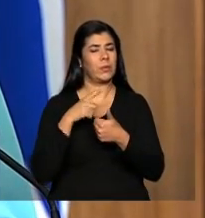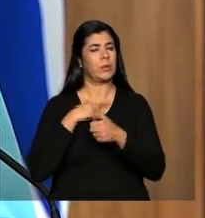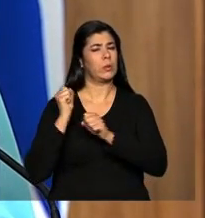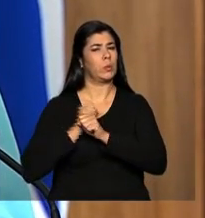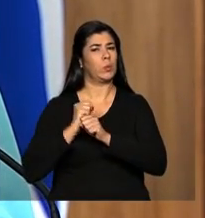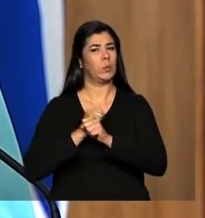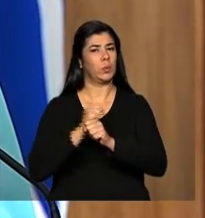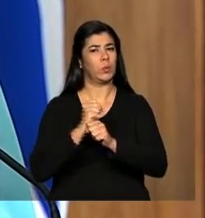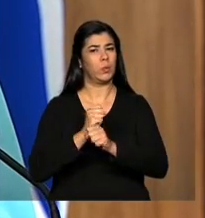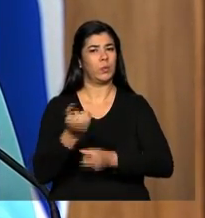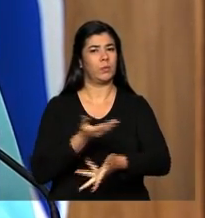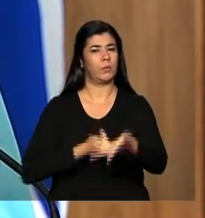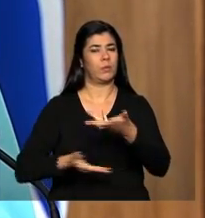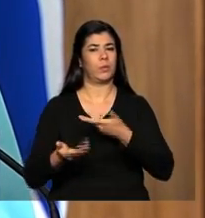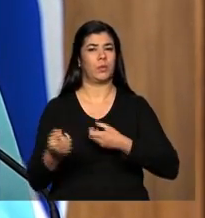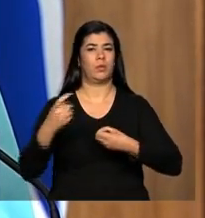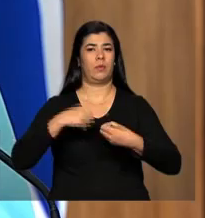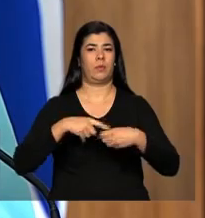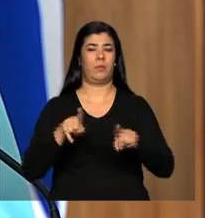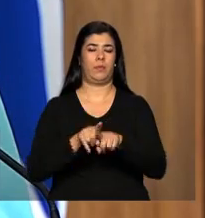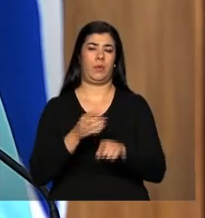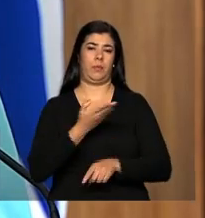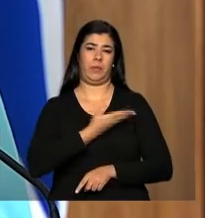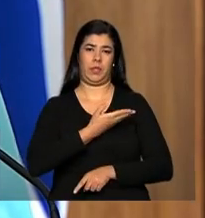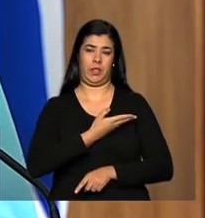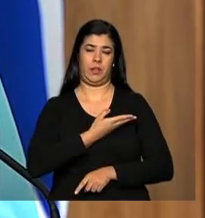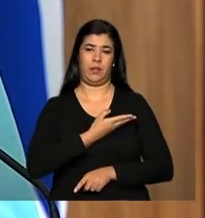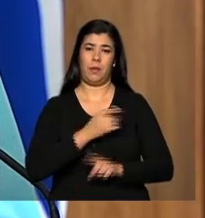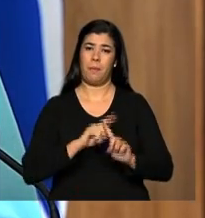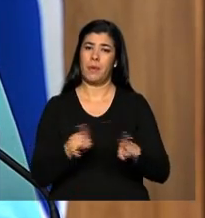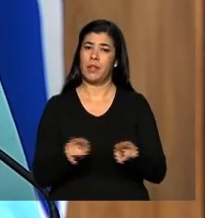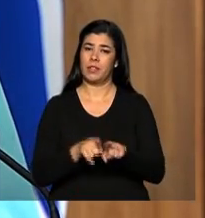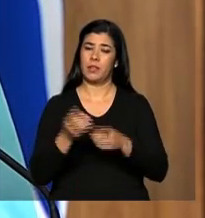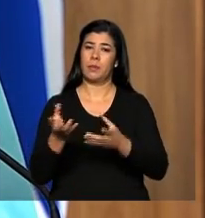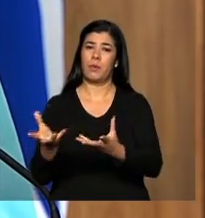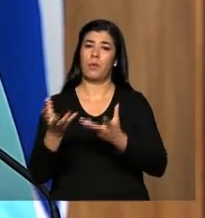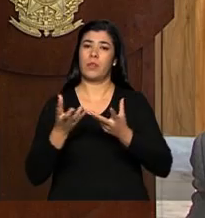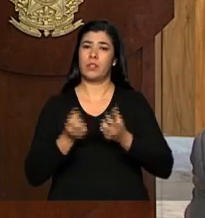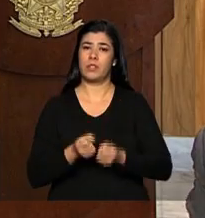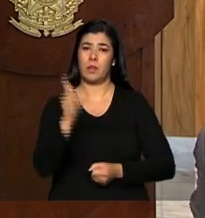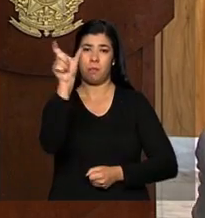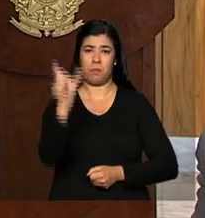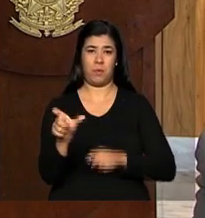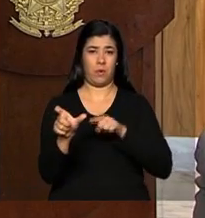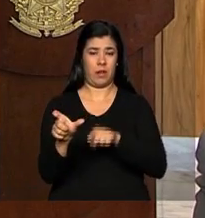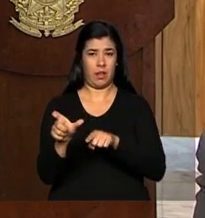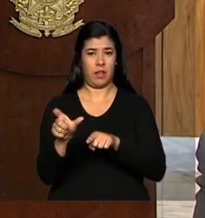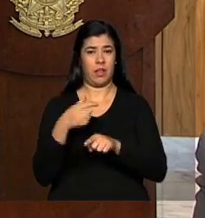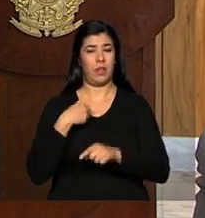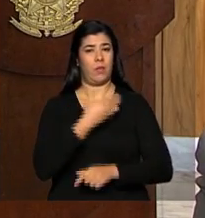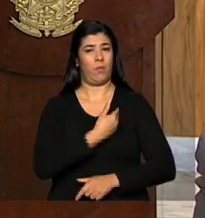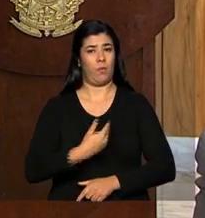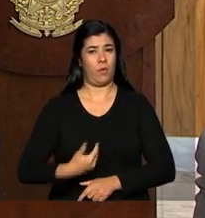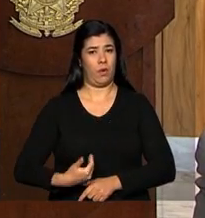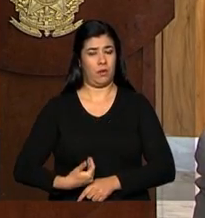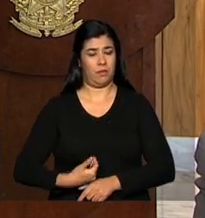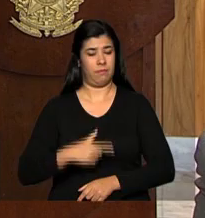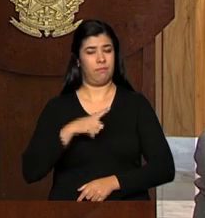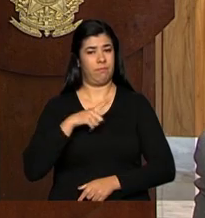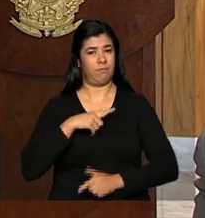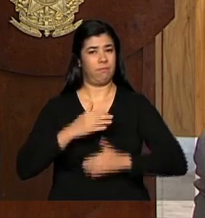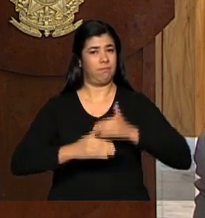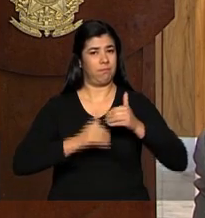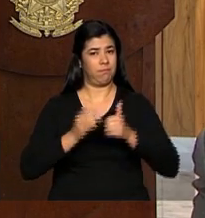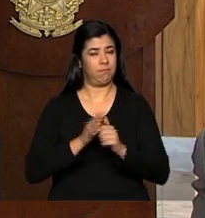de cooperação e amizade, mas um querido dirigente político que muito tem feito